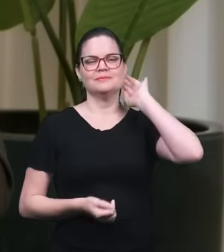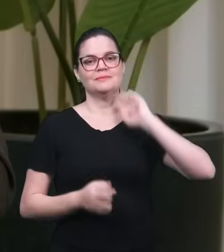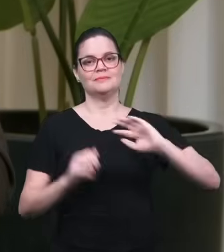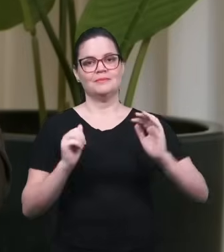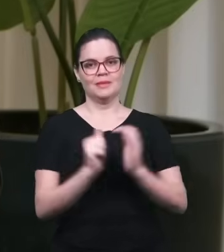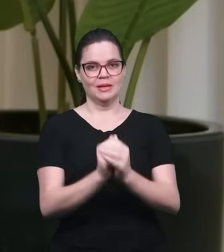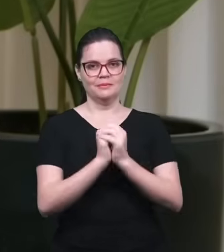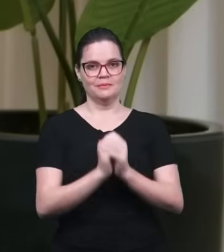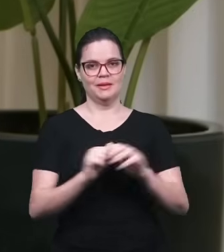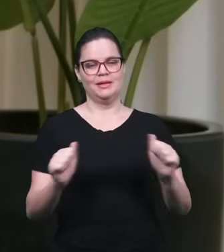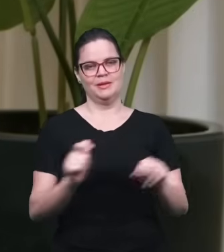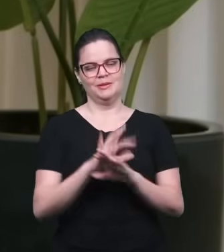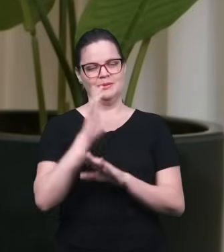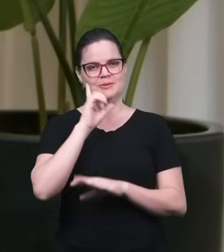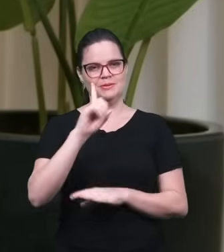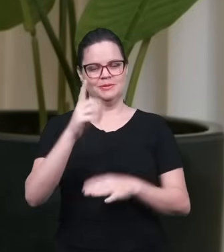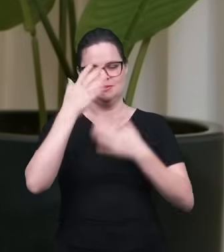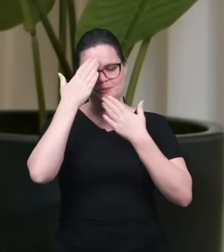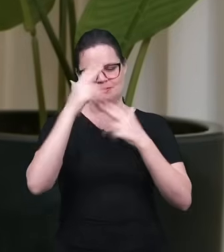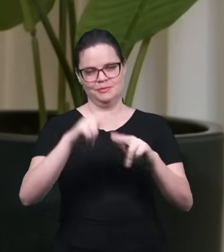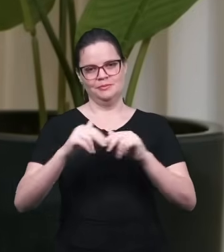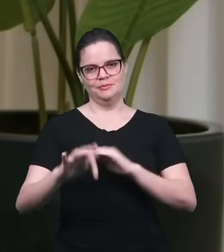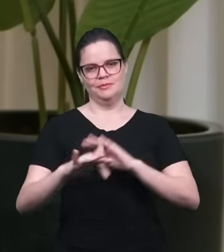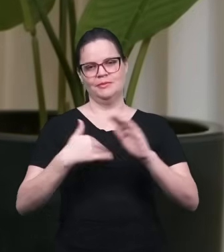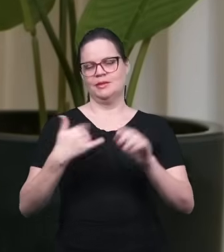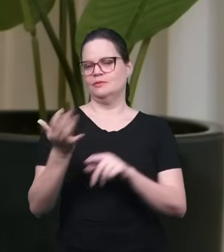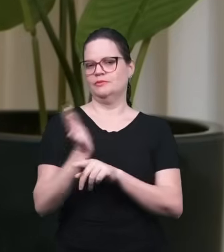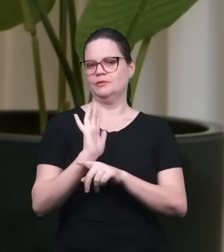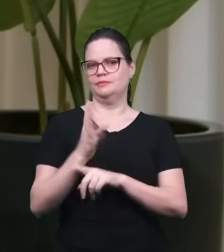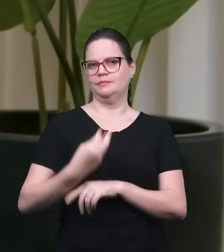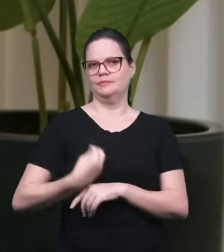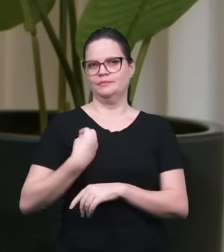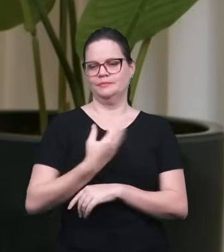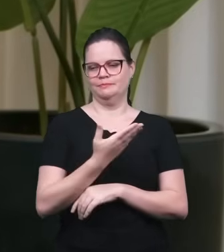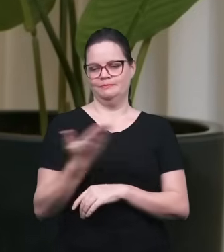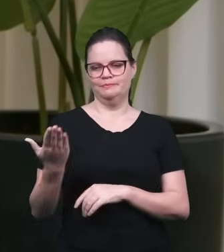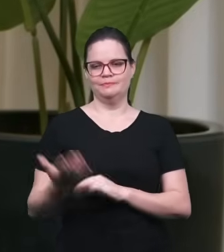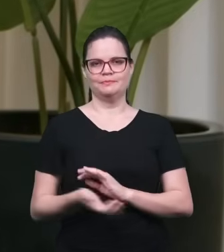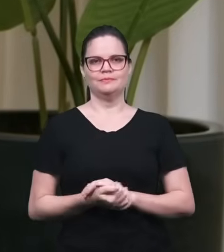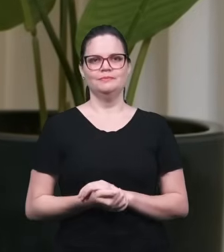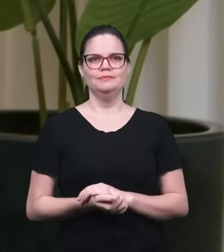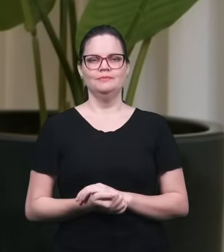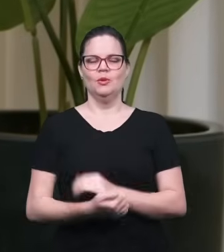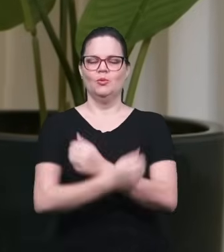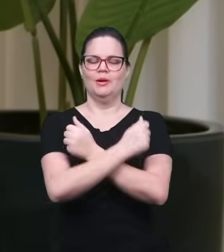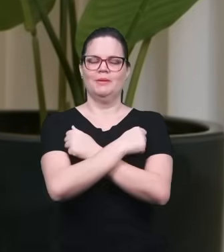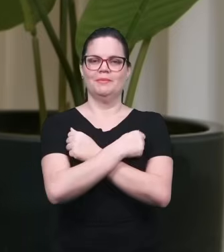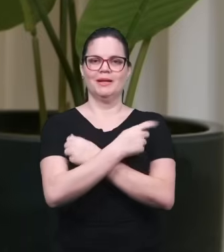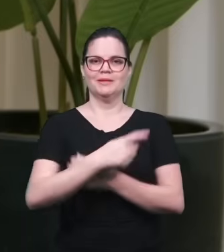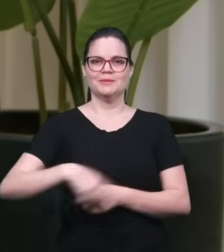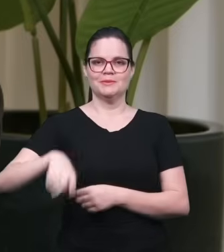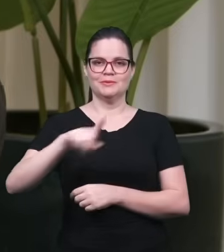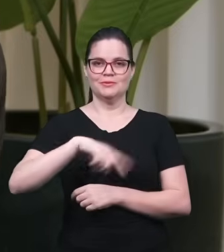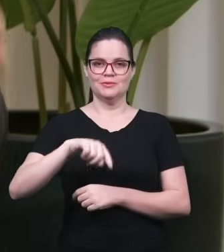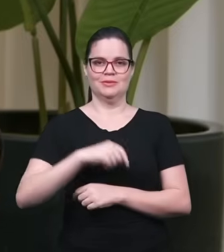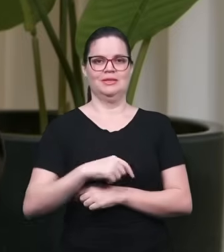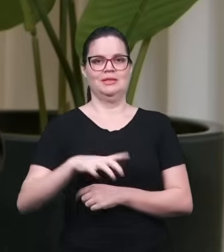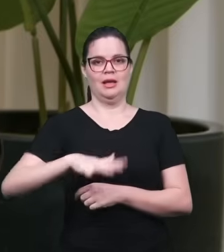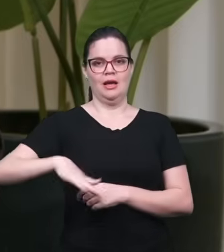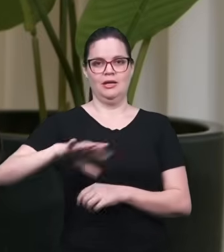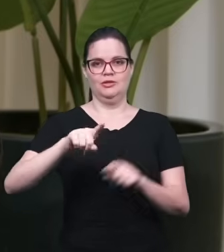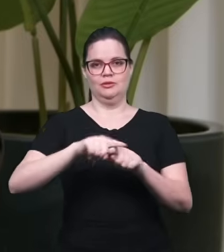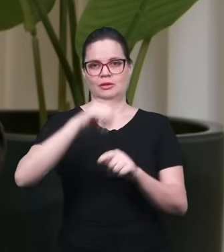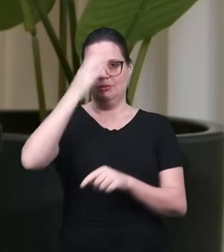Amém, glória a Deus. Muito obrigado pela participação, Felipe e Maísa. Forte abraço para você, para a região toda